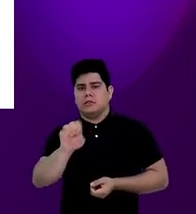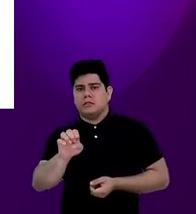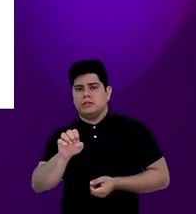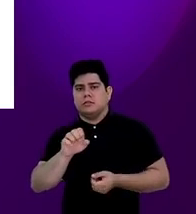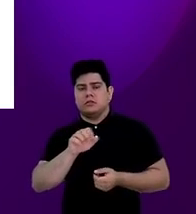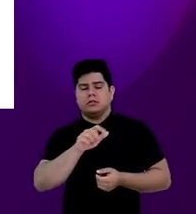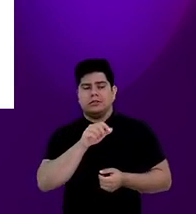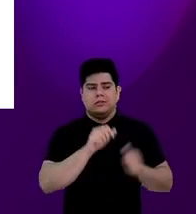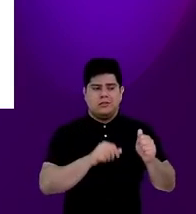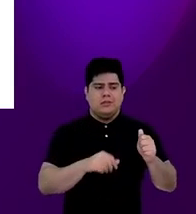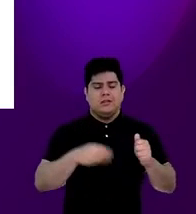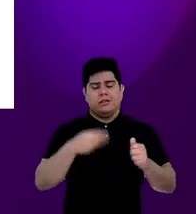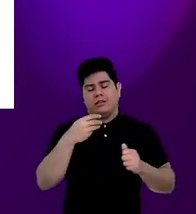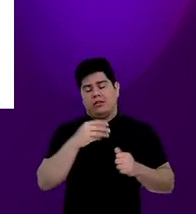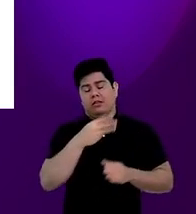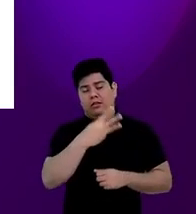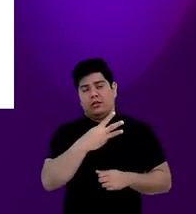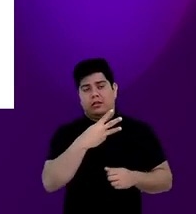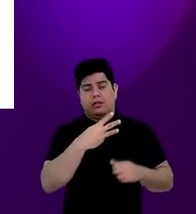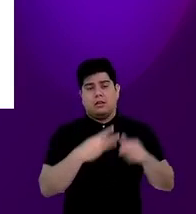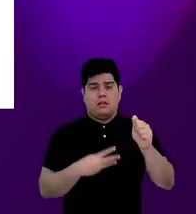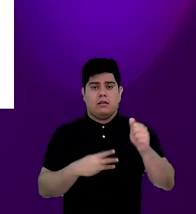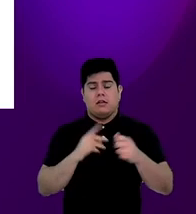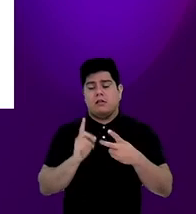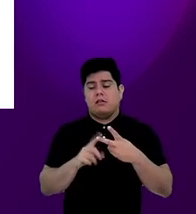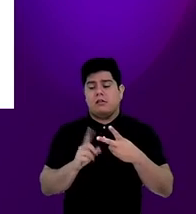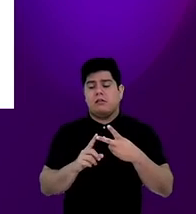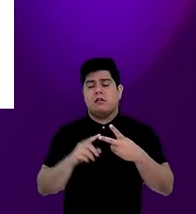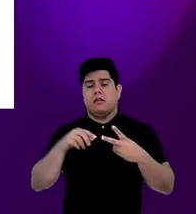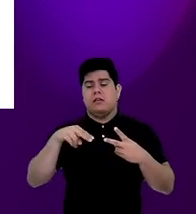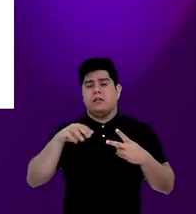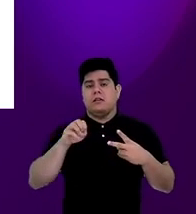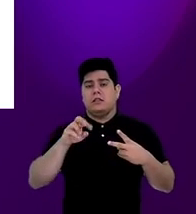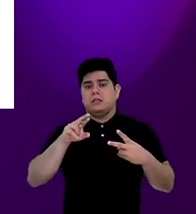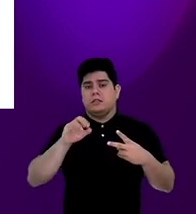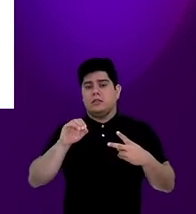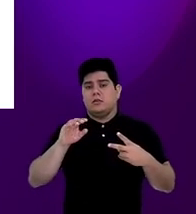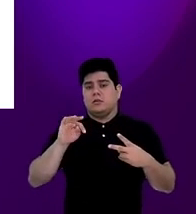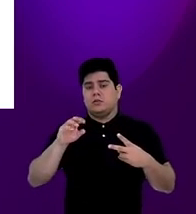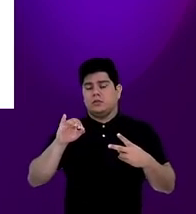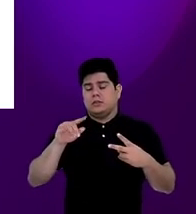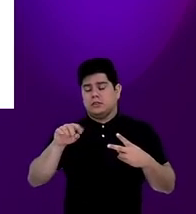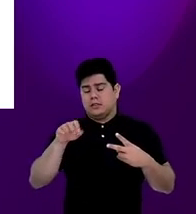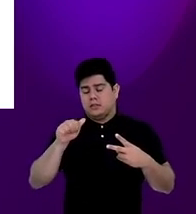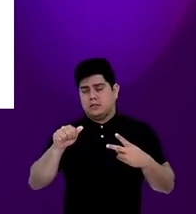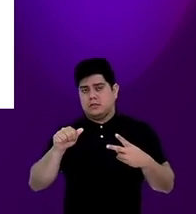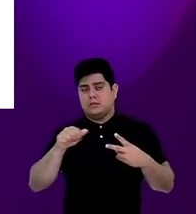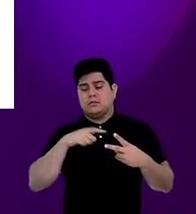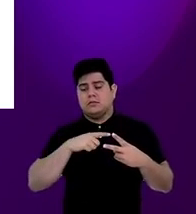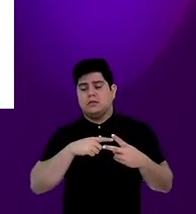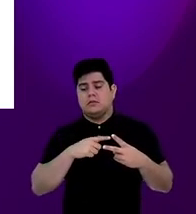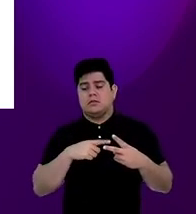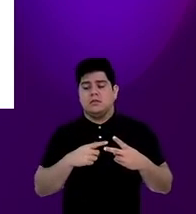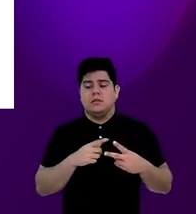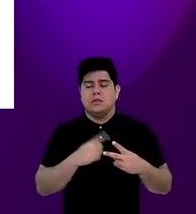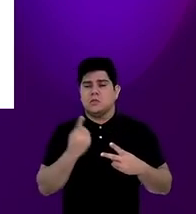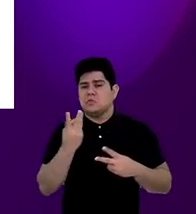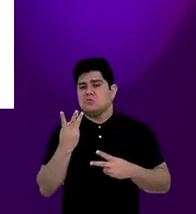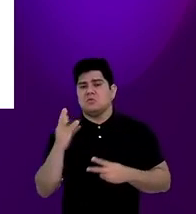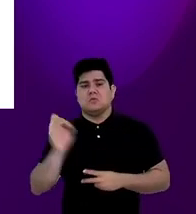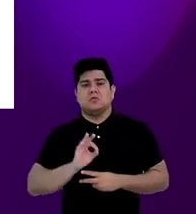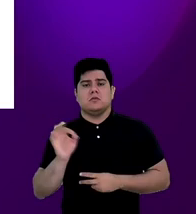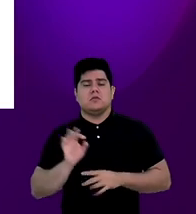e neurotoxicidade, que é o que nos atormenta mais, que nos preocupa mais, foi incomum, com apenas 3%